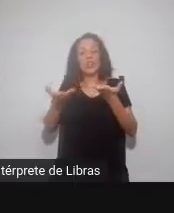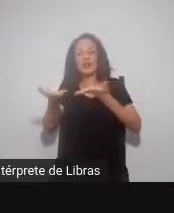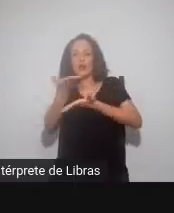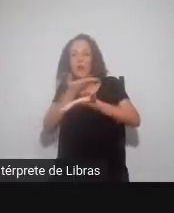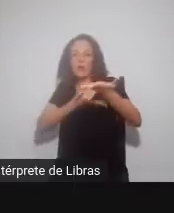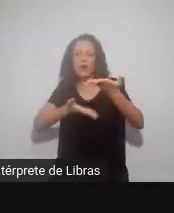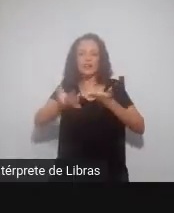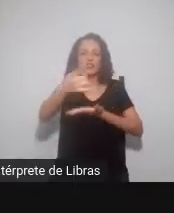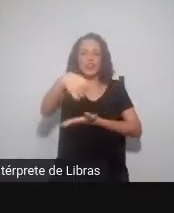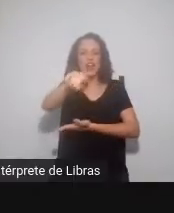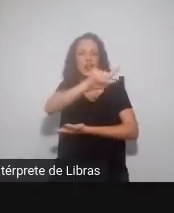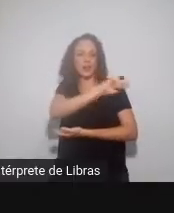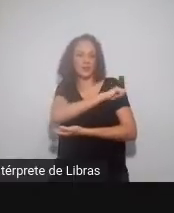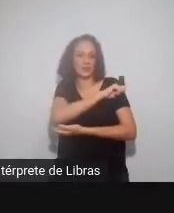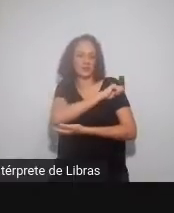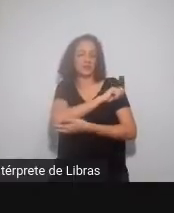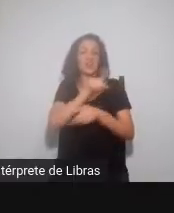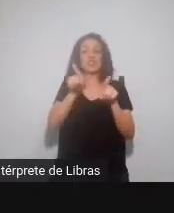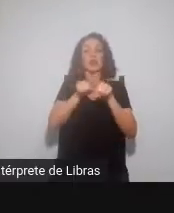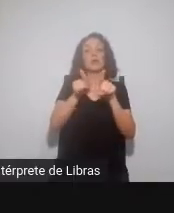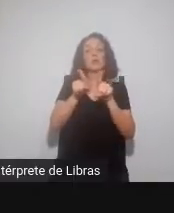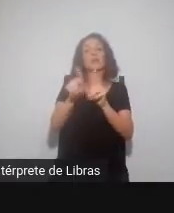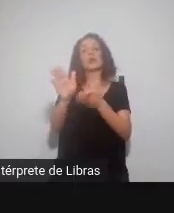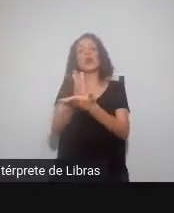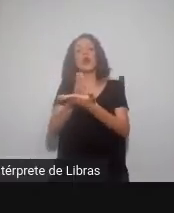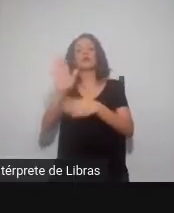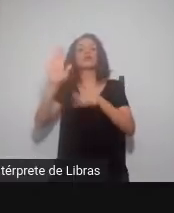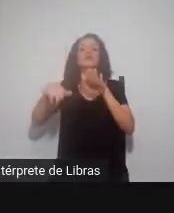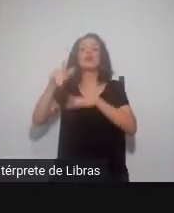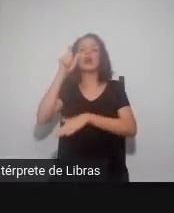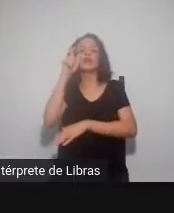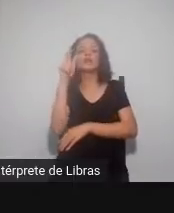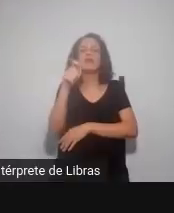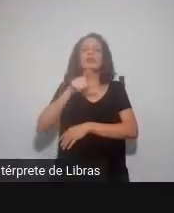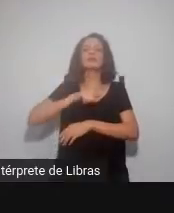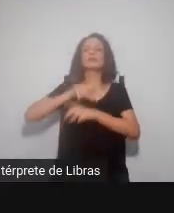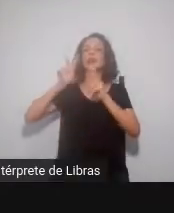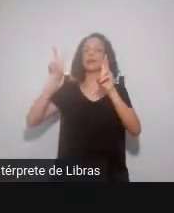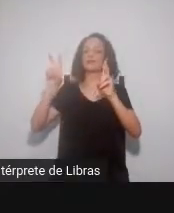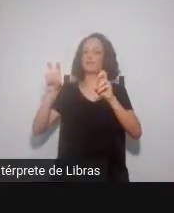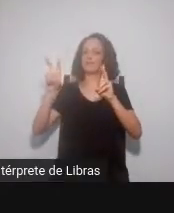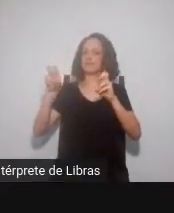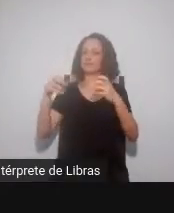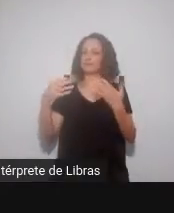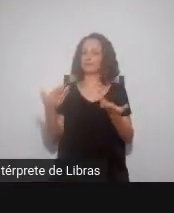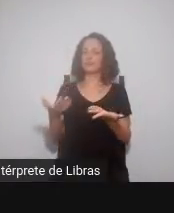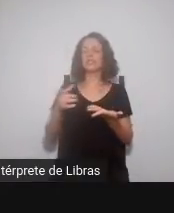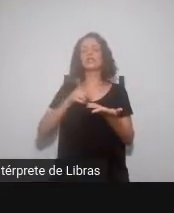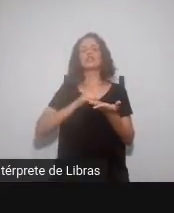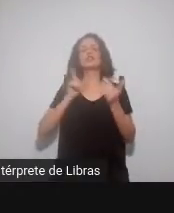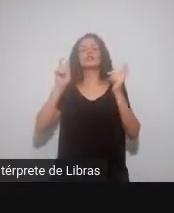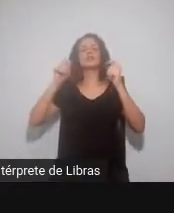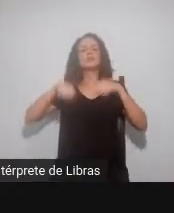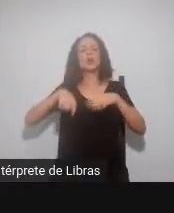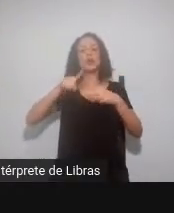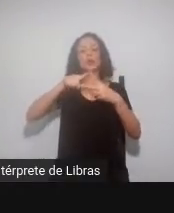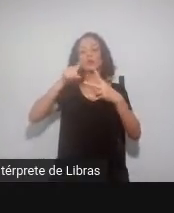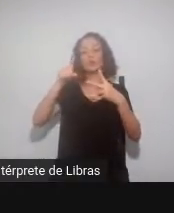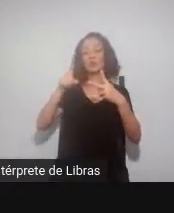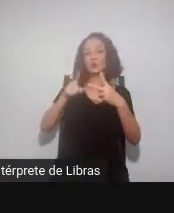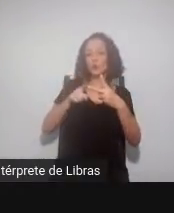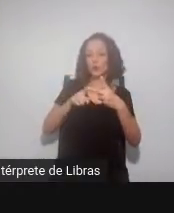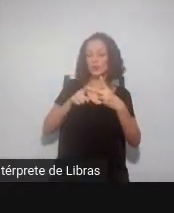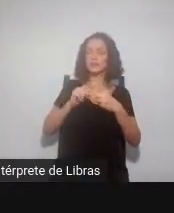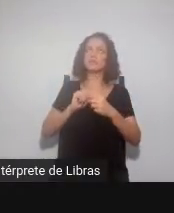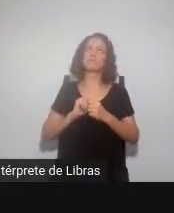com as pessoas que se interessassem pela temática. Tinham dois caminhos. Um,